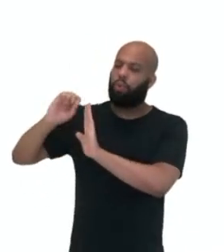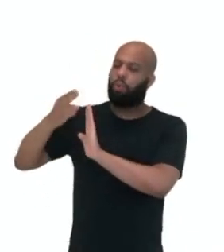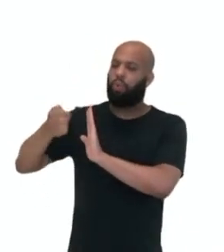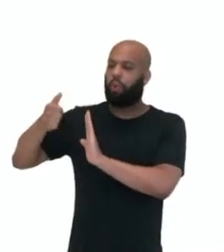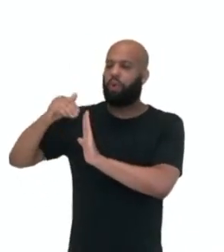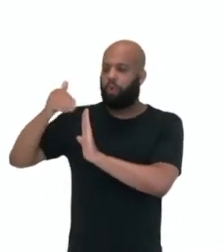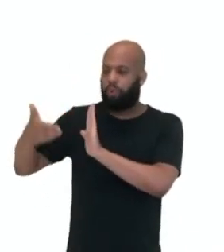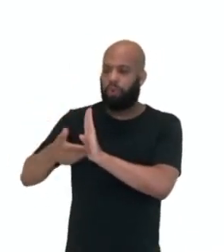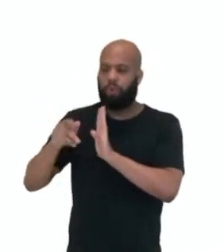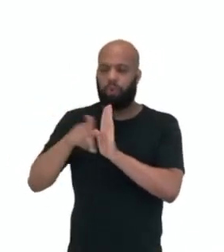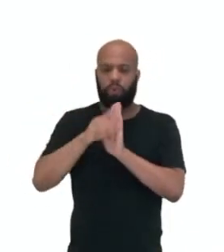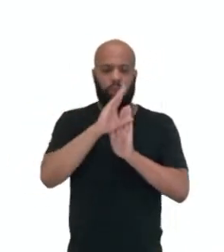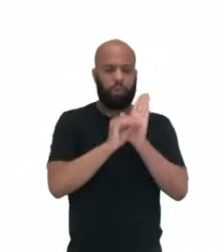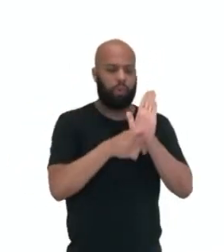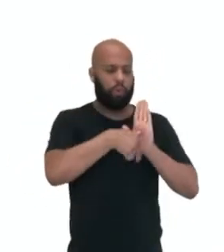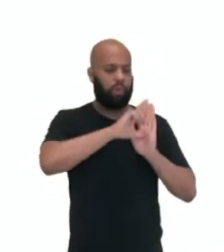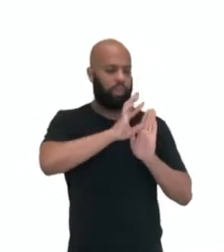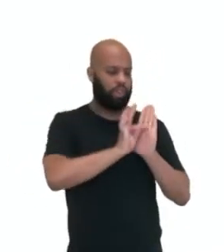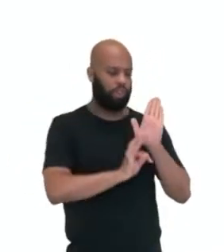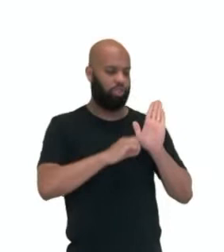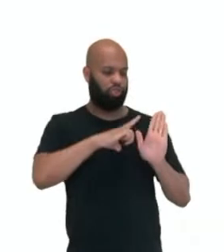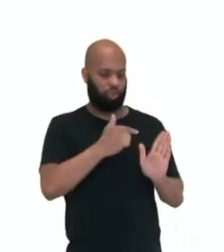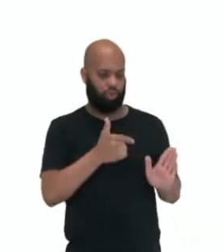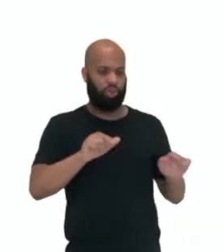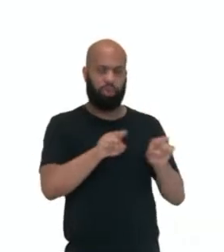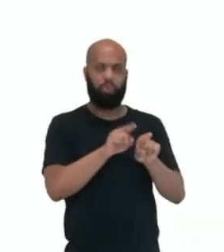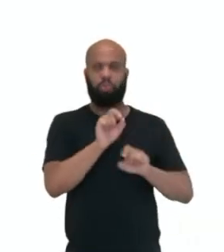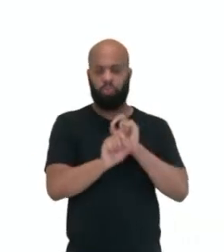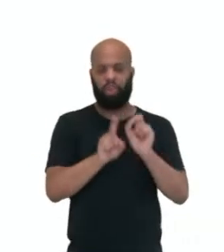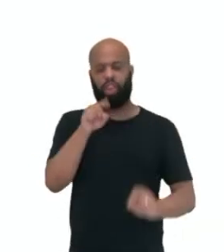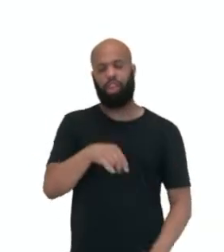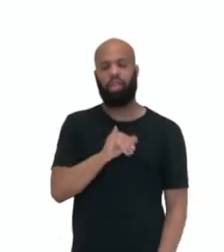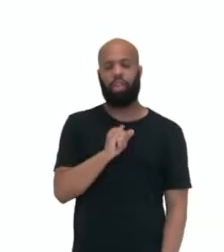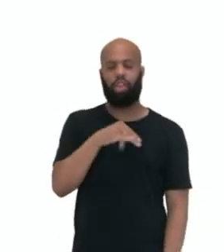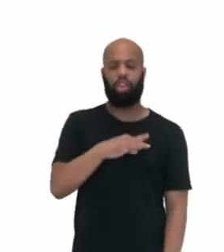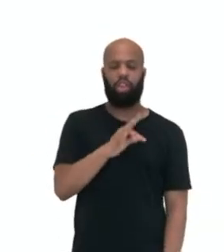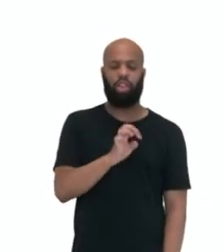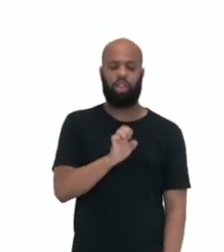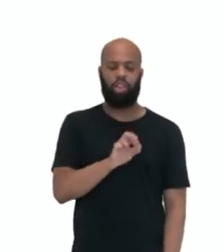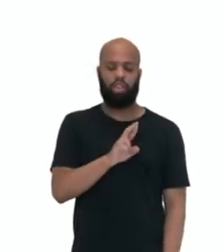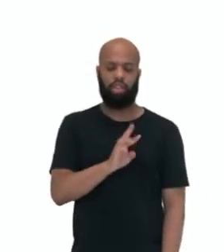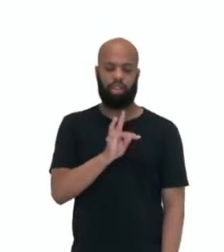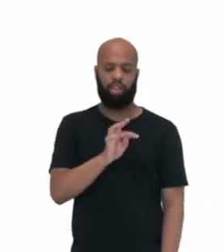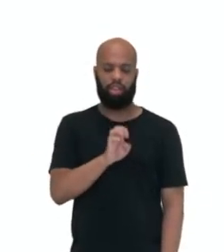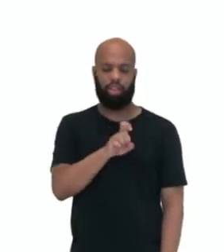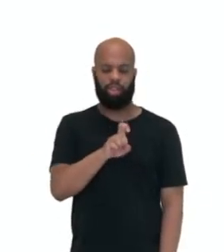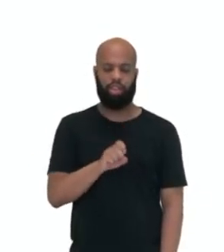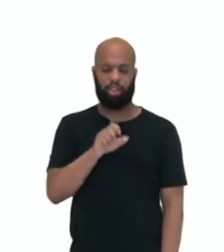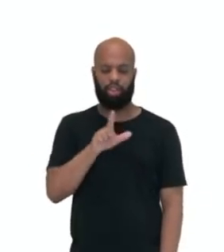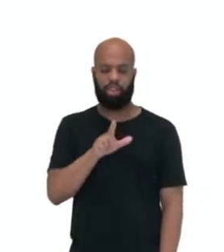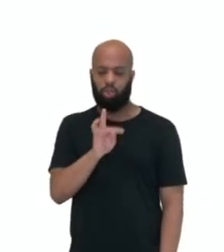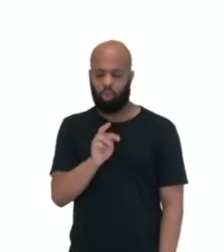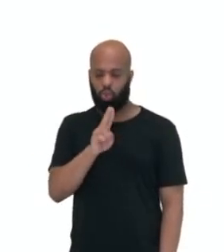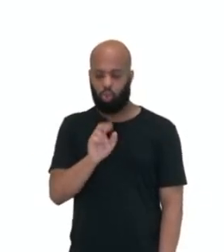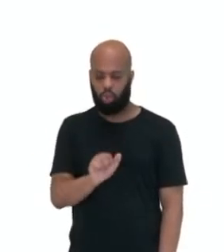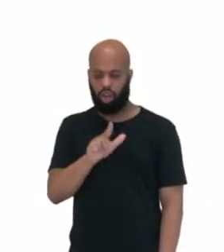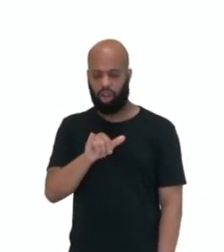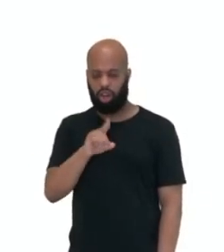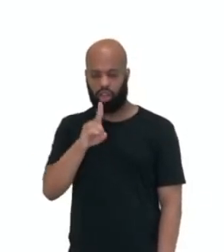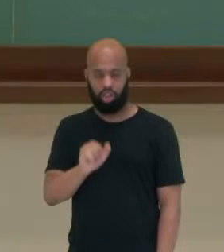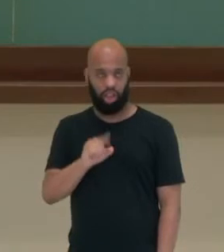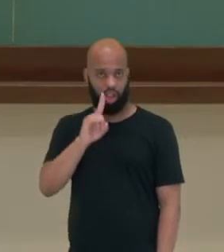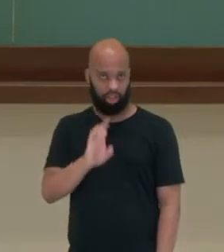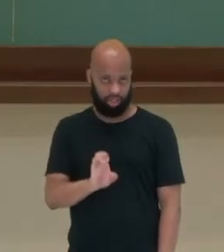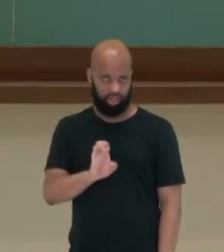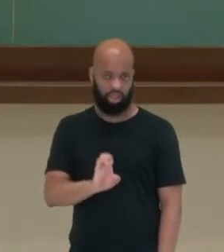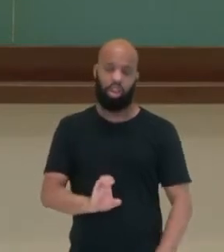de um texto produzido anteriormente denomina-se intertextualidade. É isso, meu querido e aqui, querida. A intertextualidade nada mais é